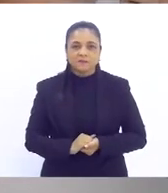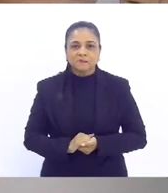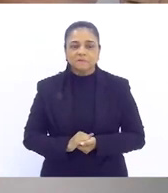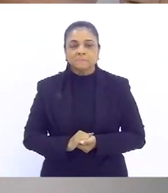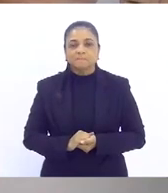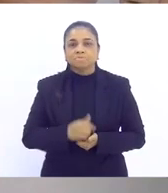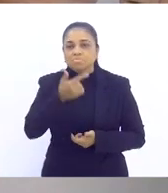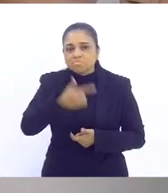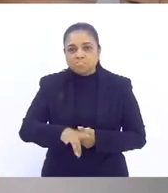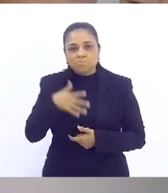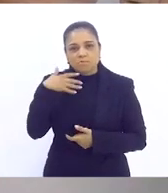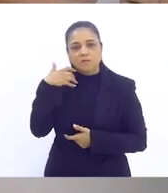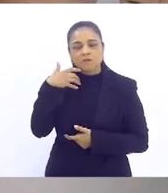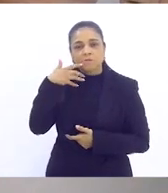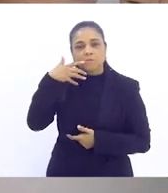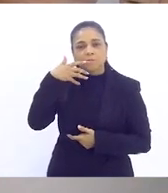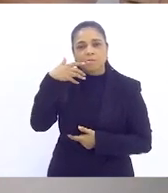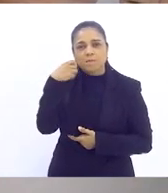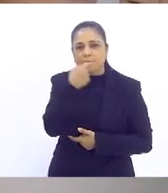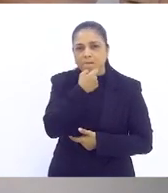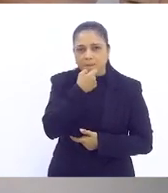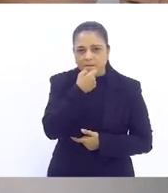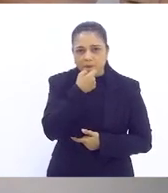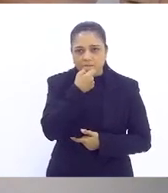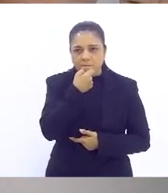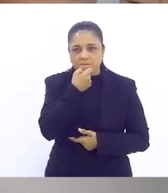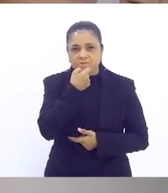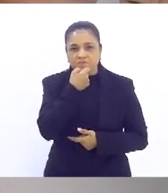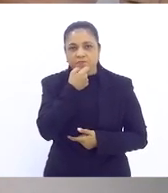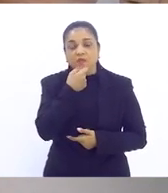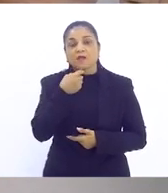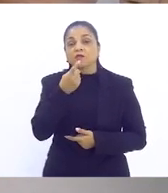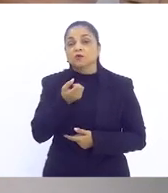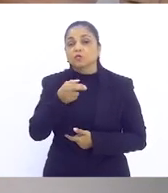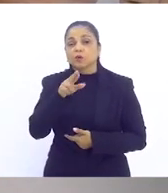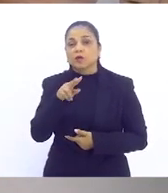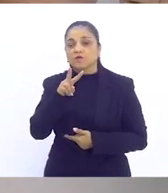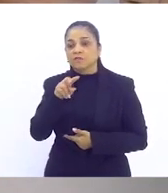mas alguém deseja fazer alguma pois não a doutora Viviane